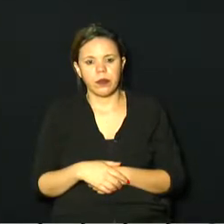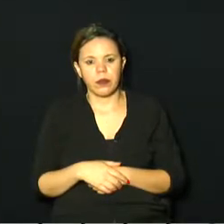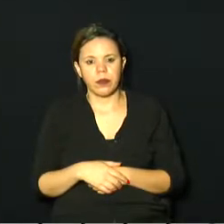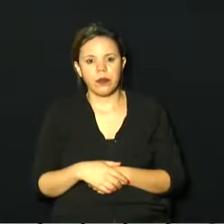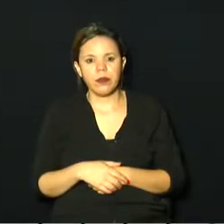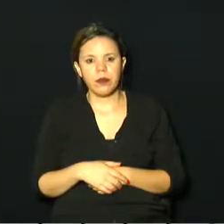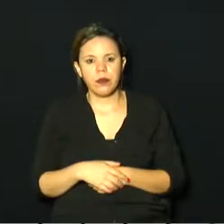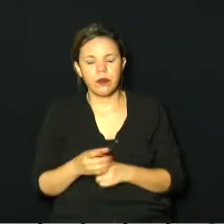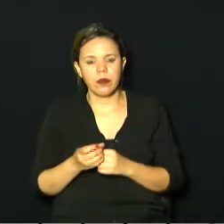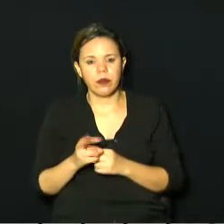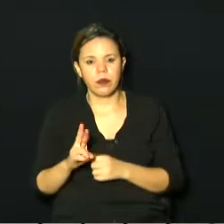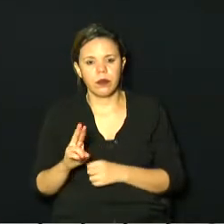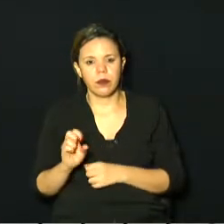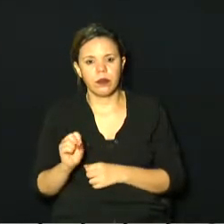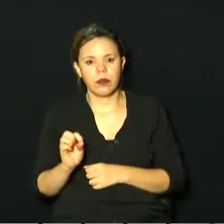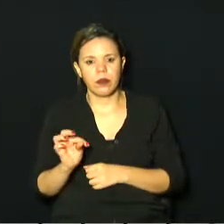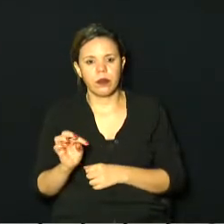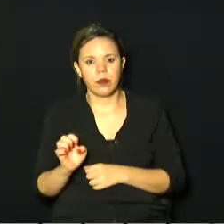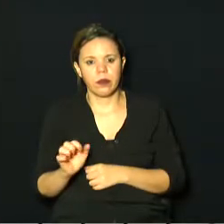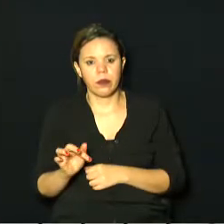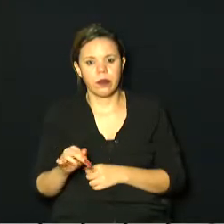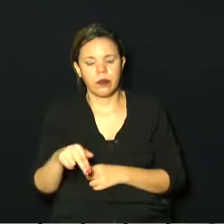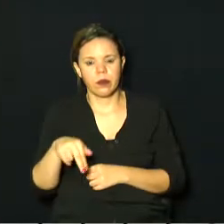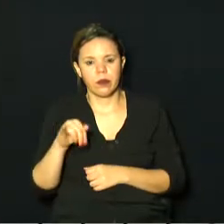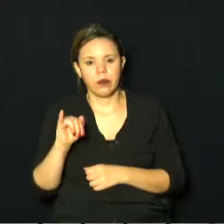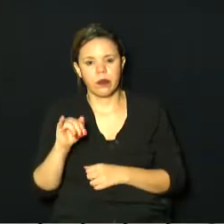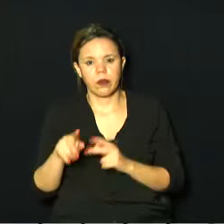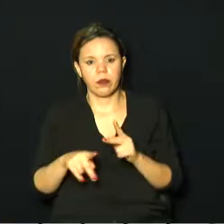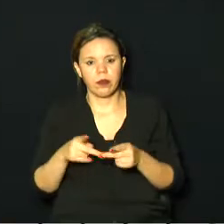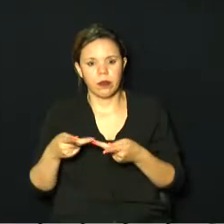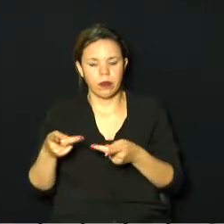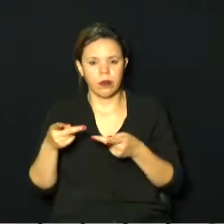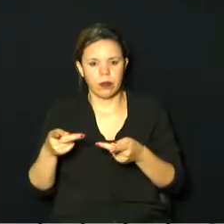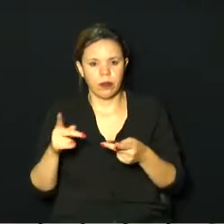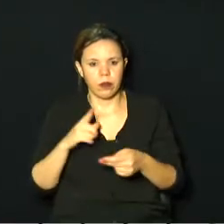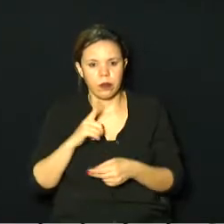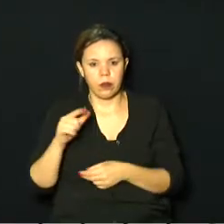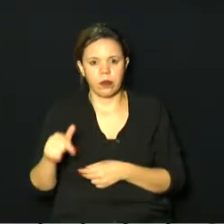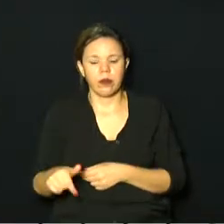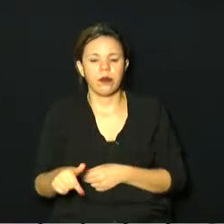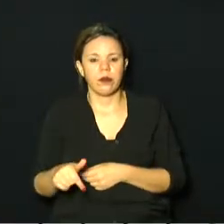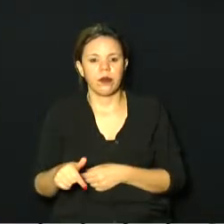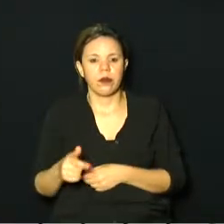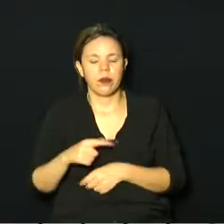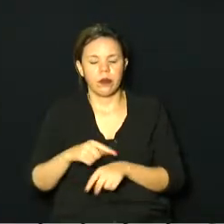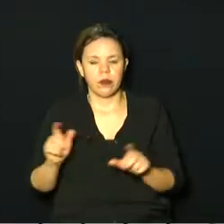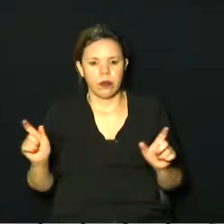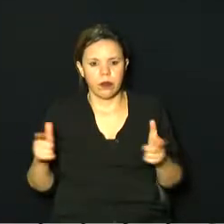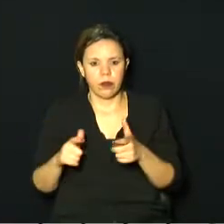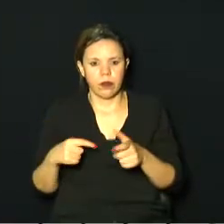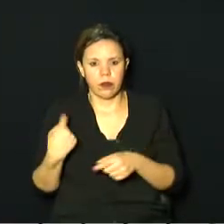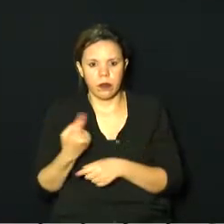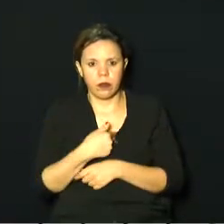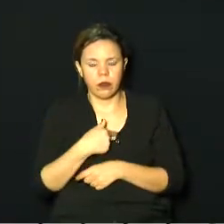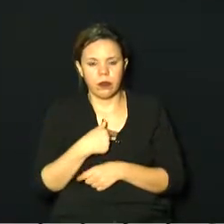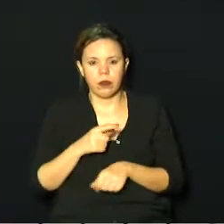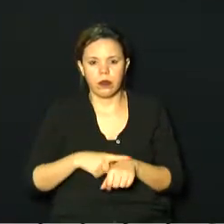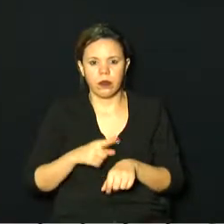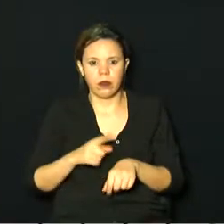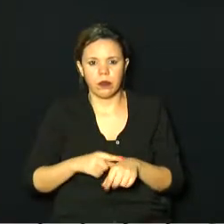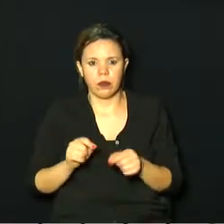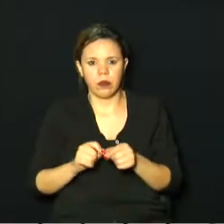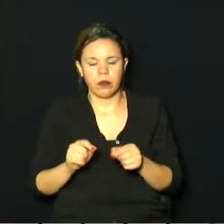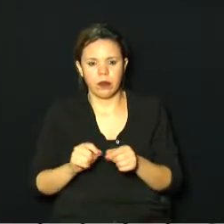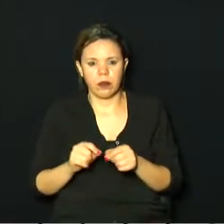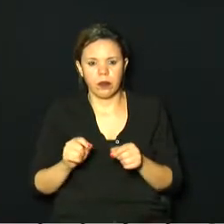a doutora Stephanie e os demais convidados que nós temos aqui terão um tempo menor para que a gente dê tempo de fazer um bom